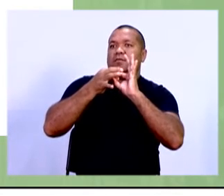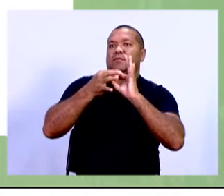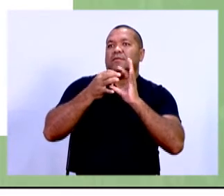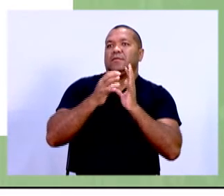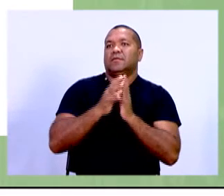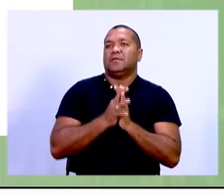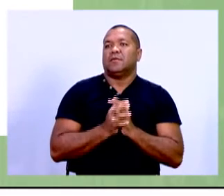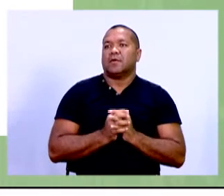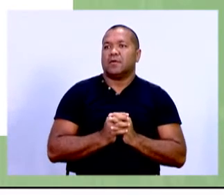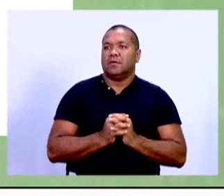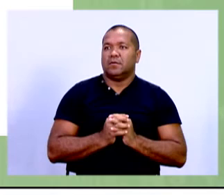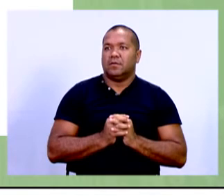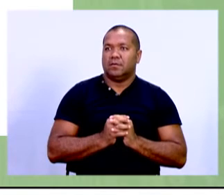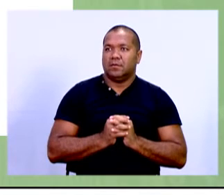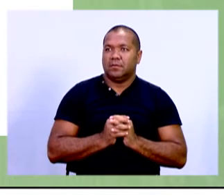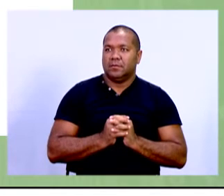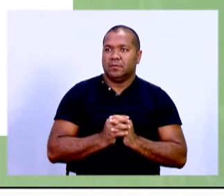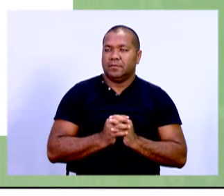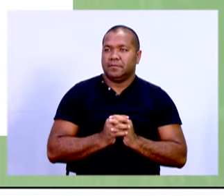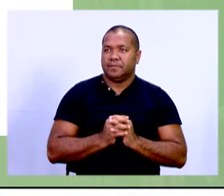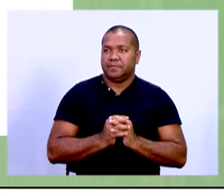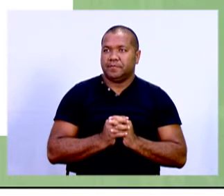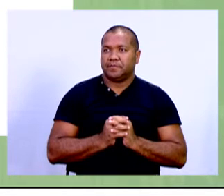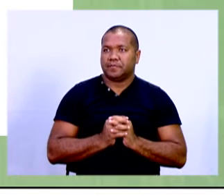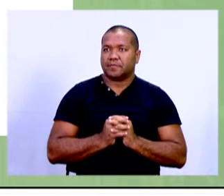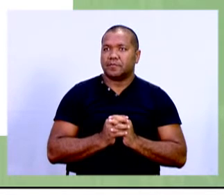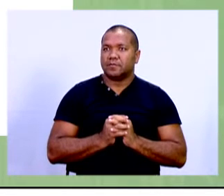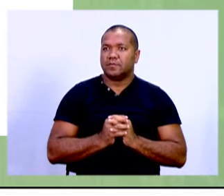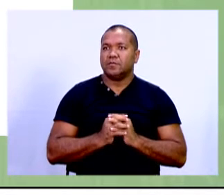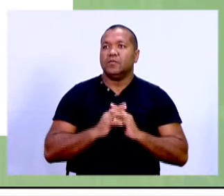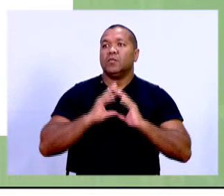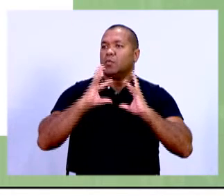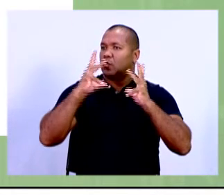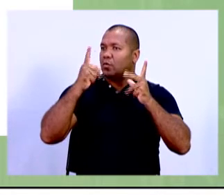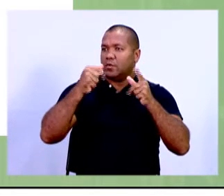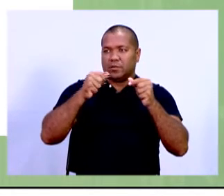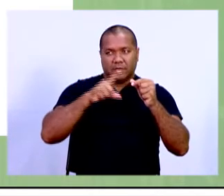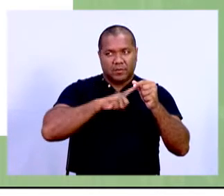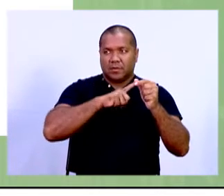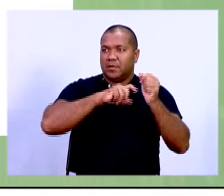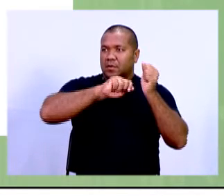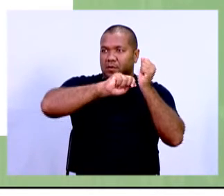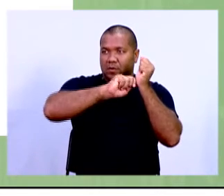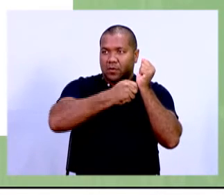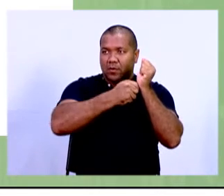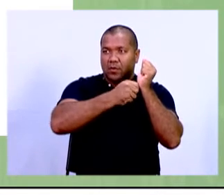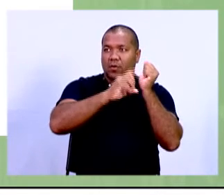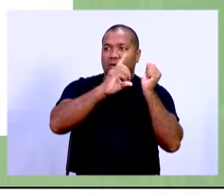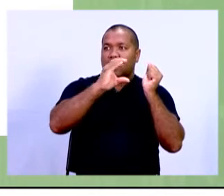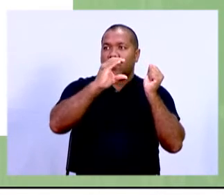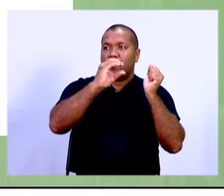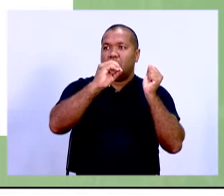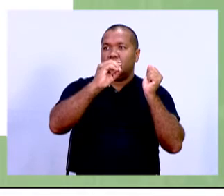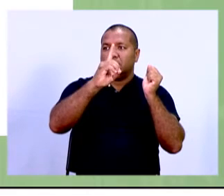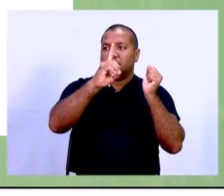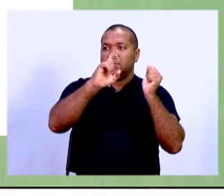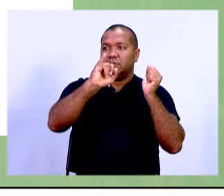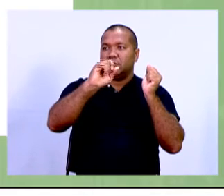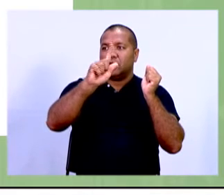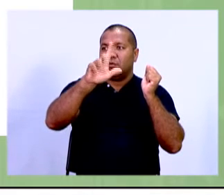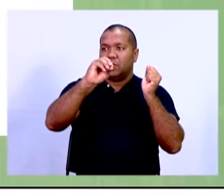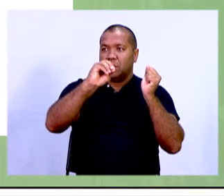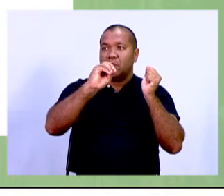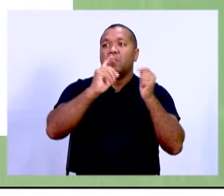atributos adquiridos nela, incluídos nelas. Então, todos terão código, Por quê? Porque todo mundo vai